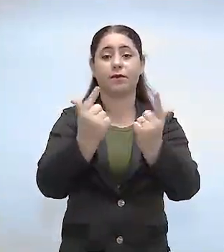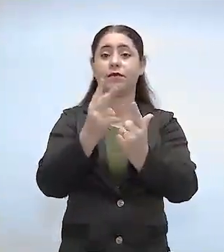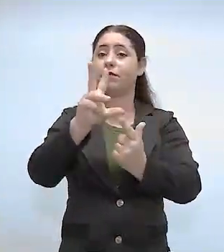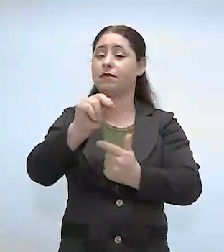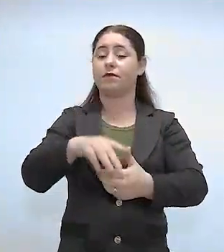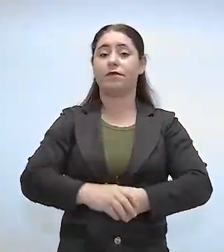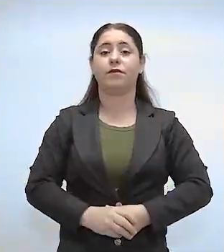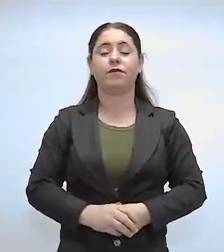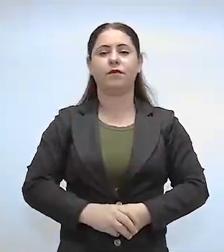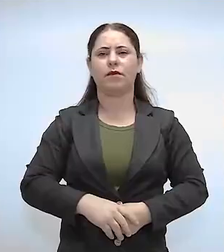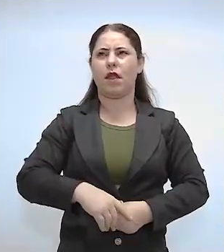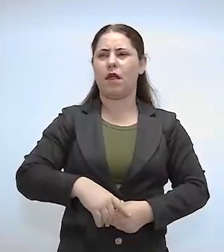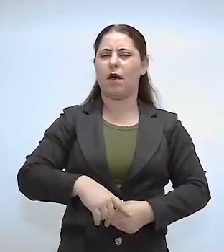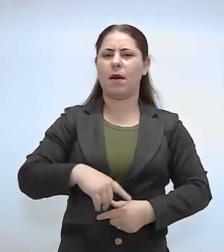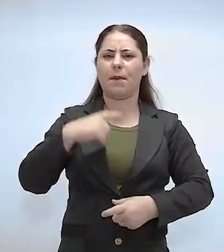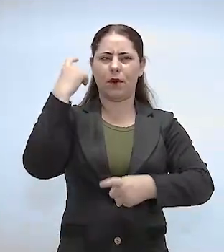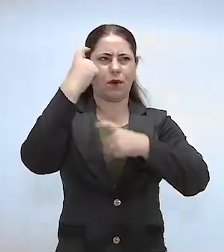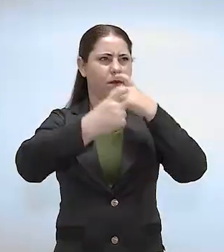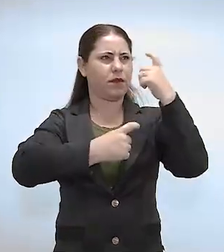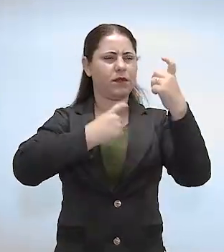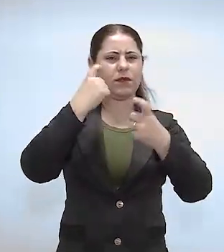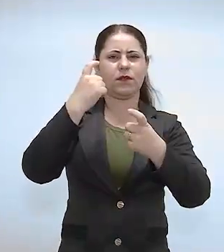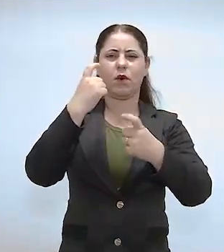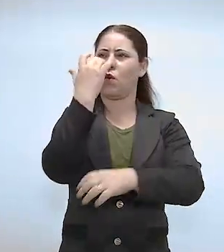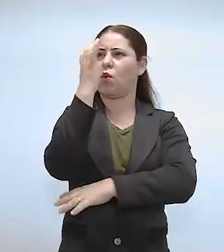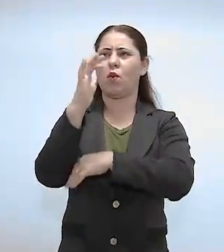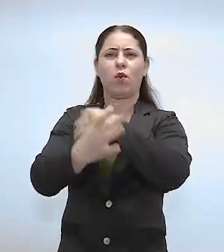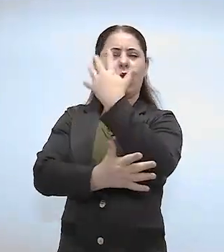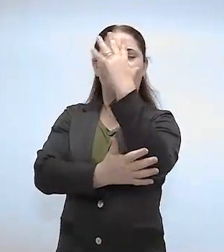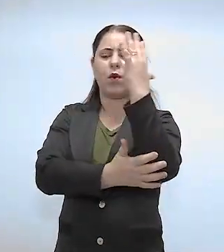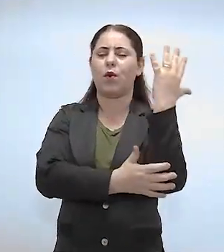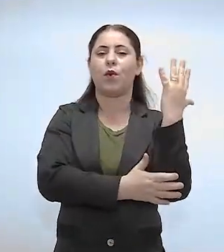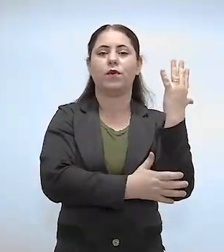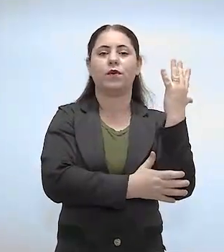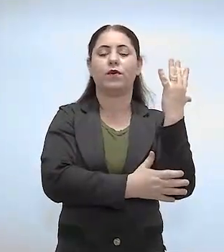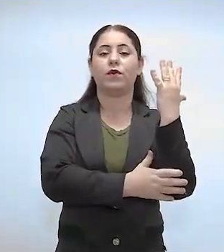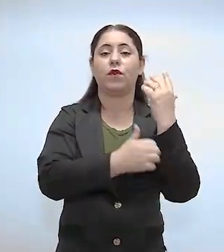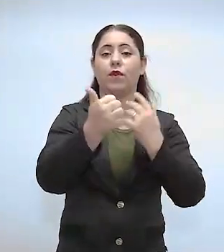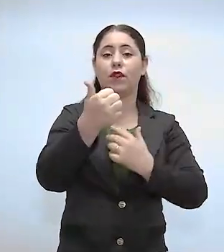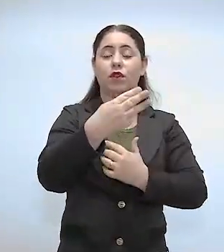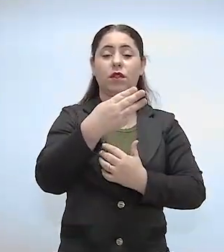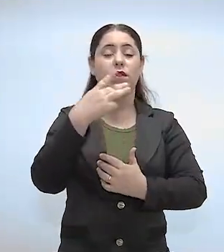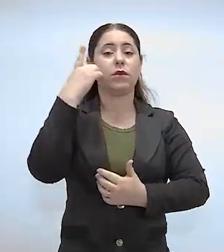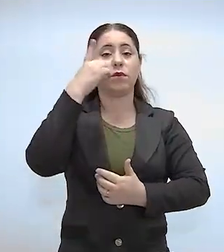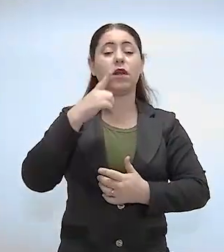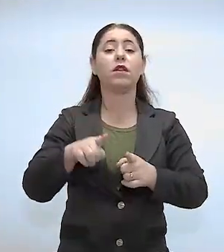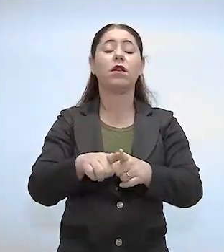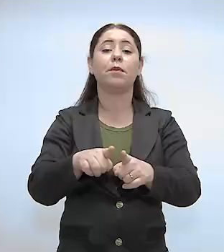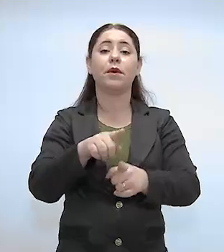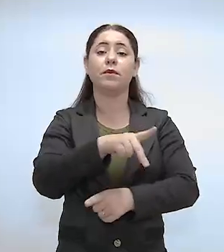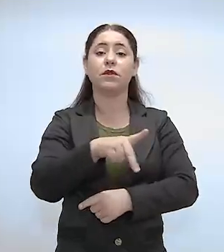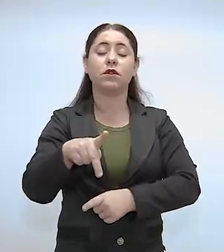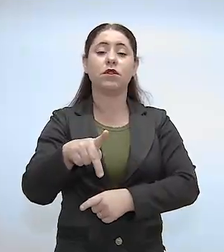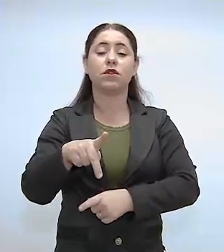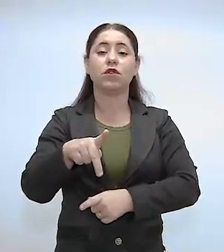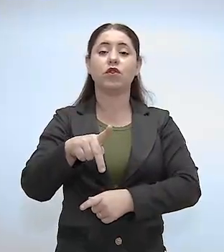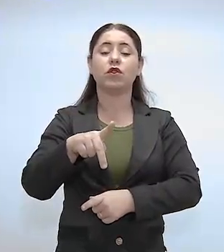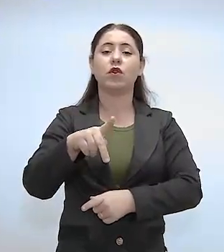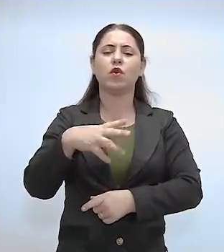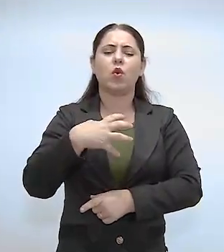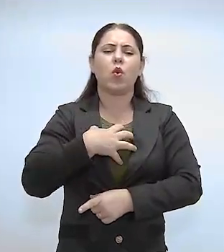Guaicurus essa preocupação com o meio ambiente é uma preocupação do presidente e dos 23 deputados